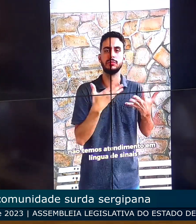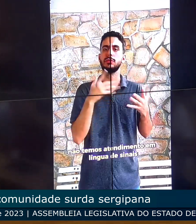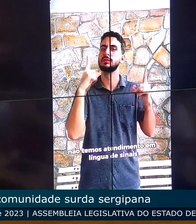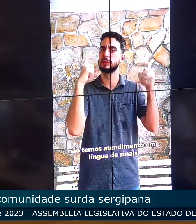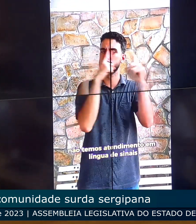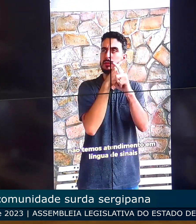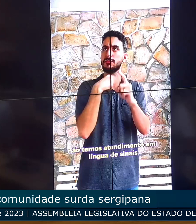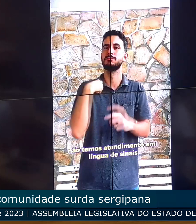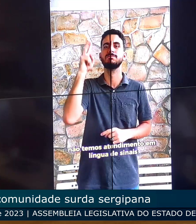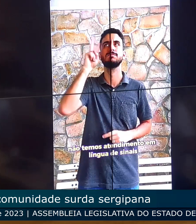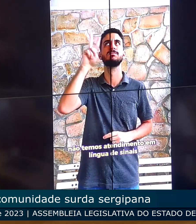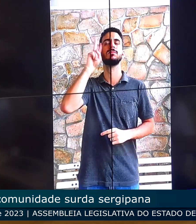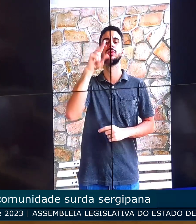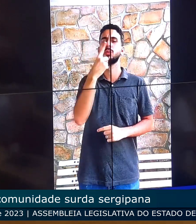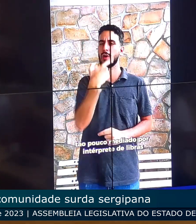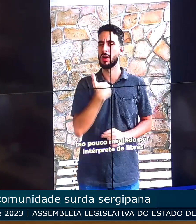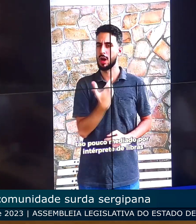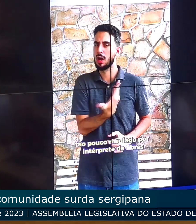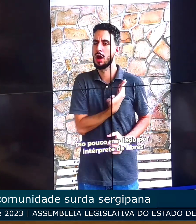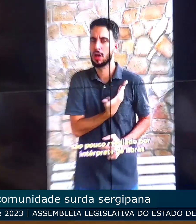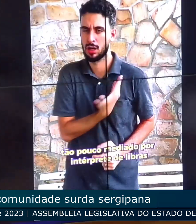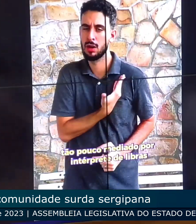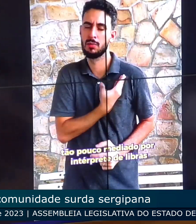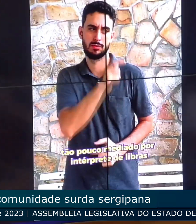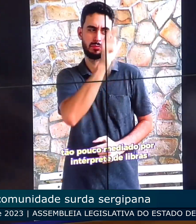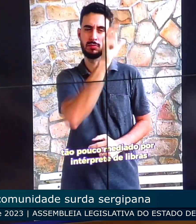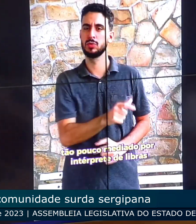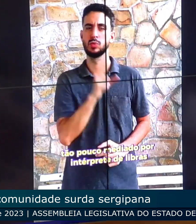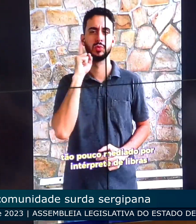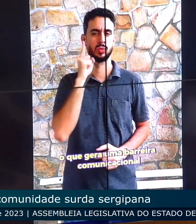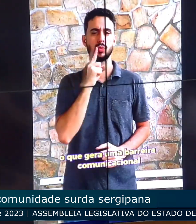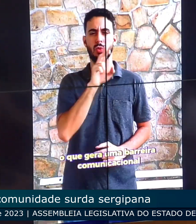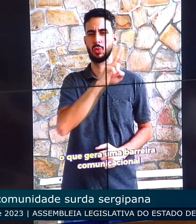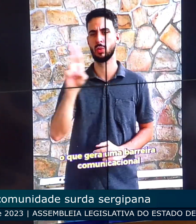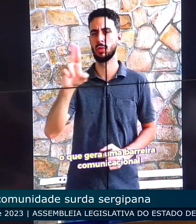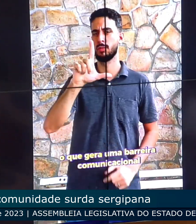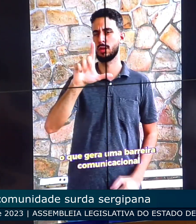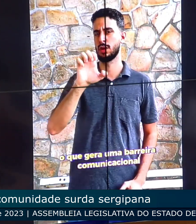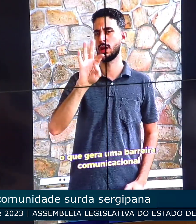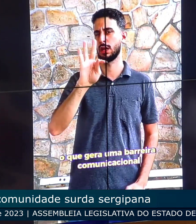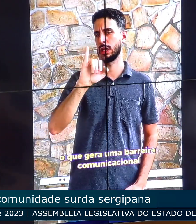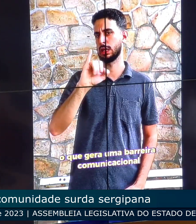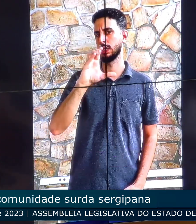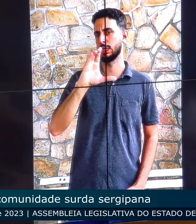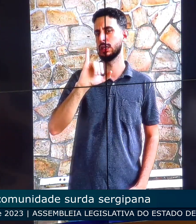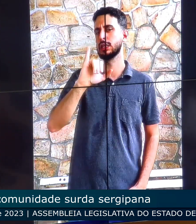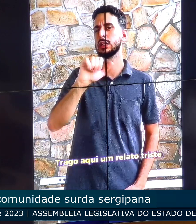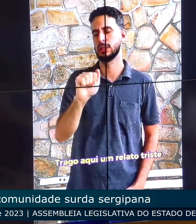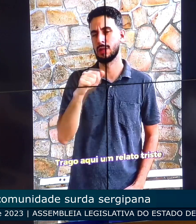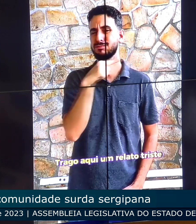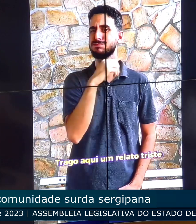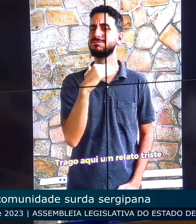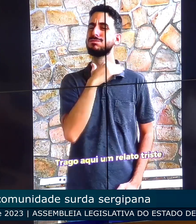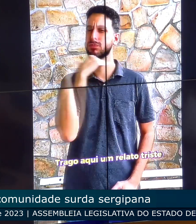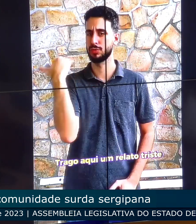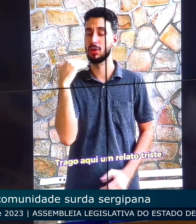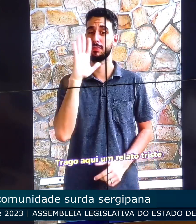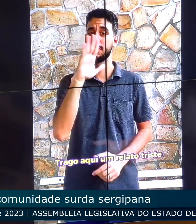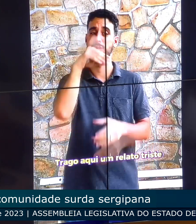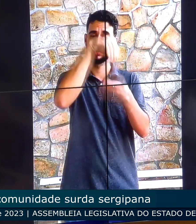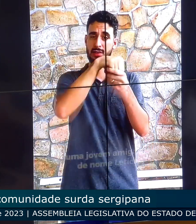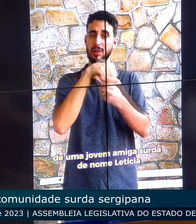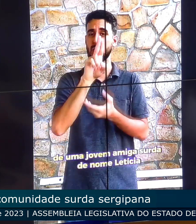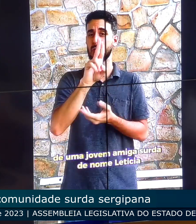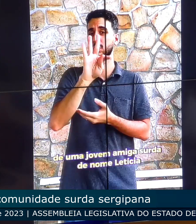não temos atendimento em língua de sinais, tampouco mediado por intérprete de Libras, o que gera uma barreira comunicacional. Trago aqui um relato